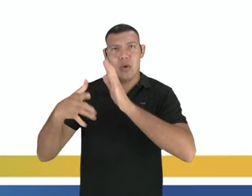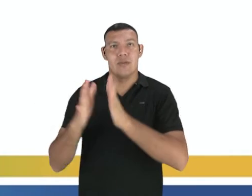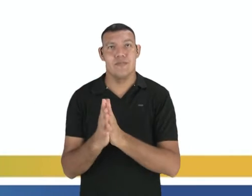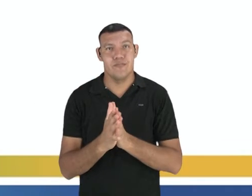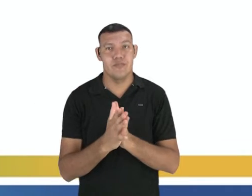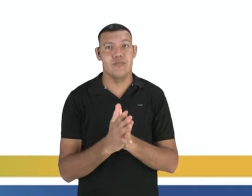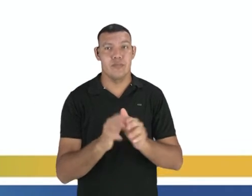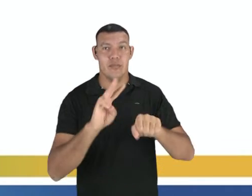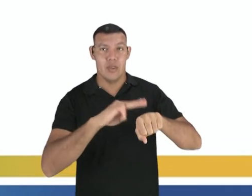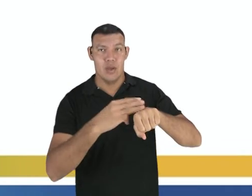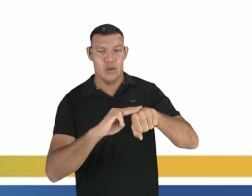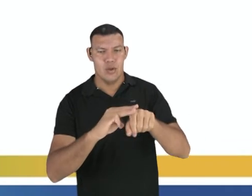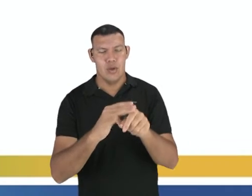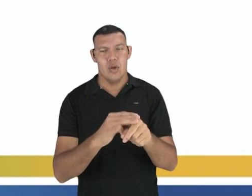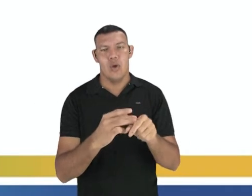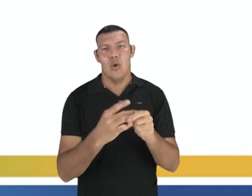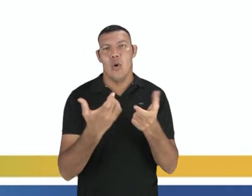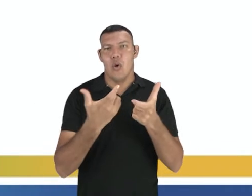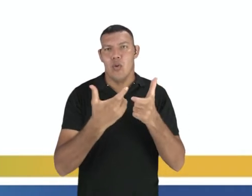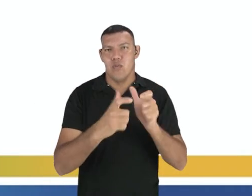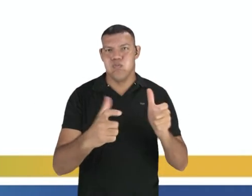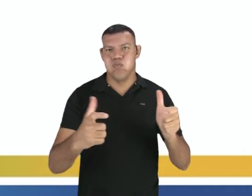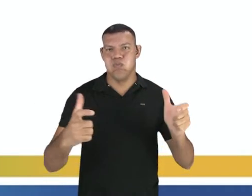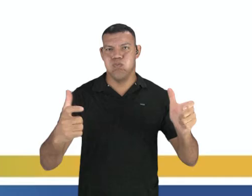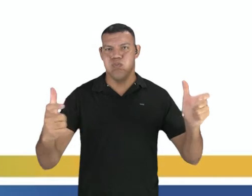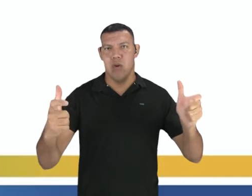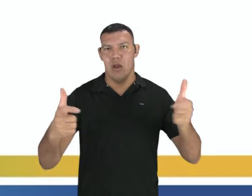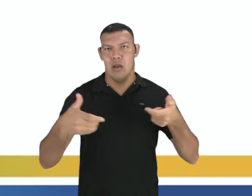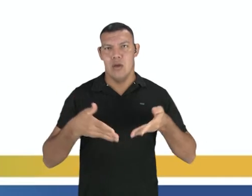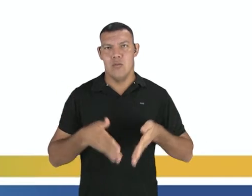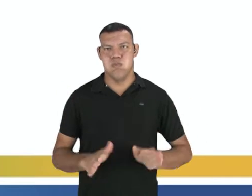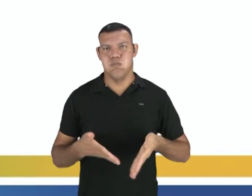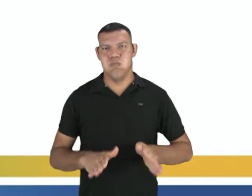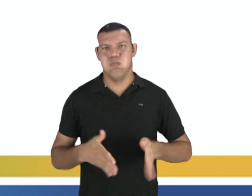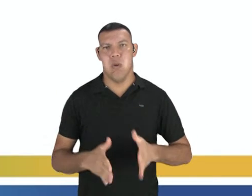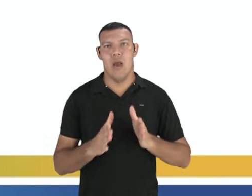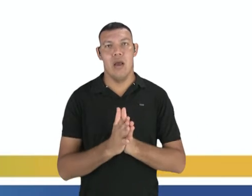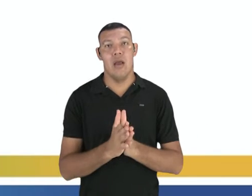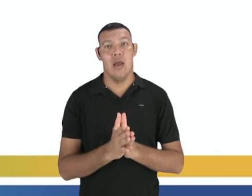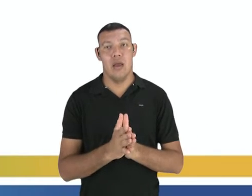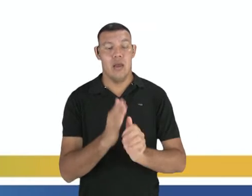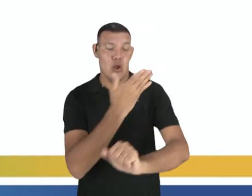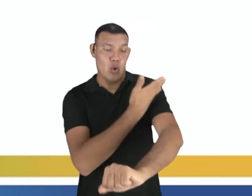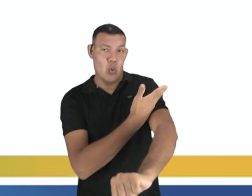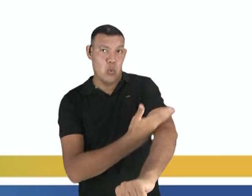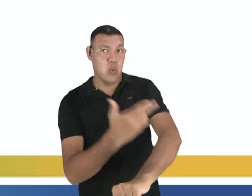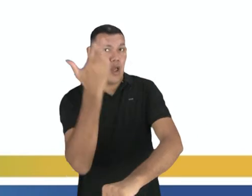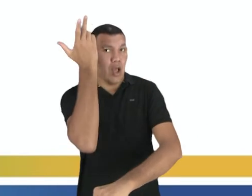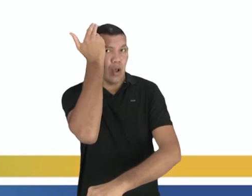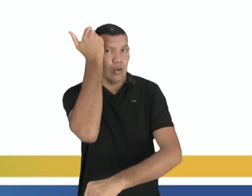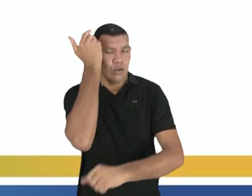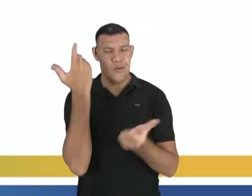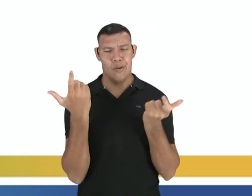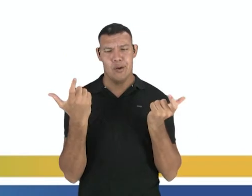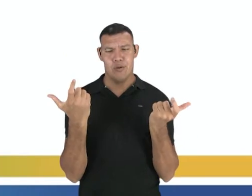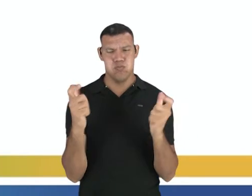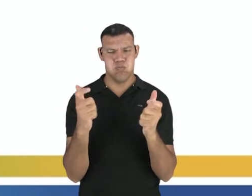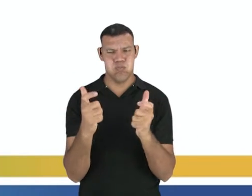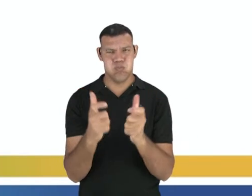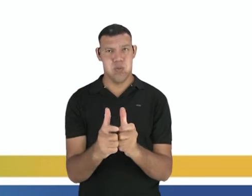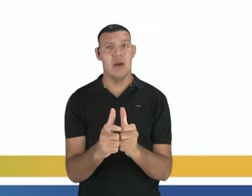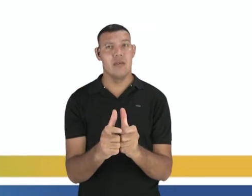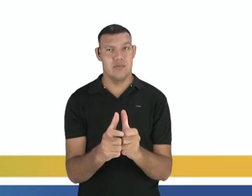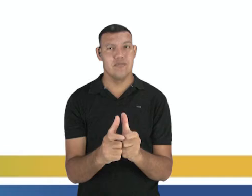os coelhos marrons, eles se reproduzem e estão em maior quantidade, enquanto os coelhos brancos, eles estão em menor